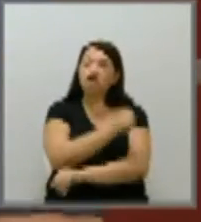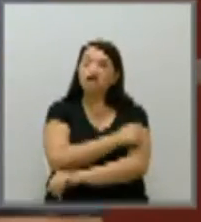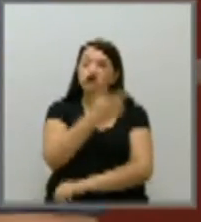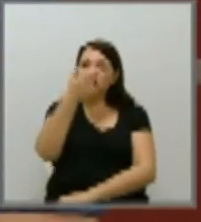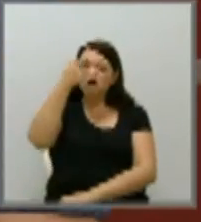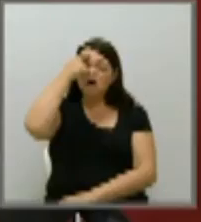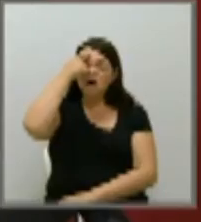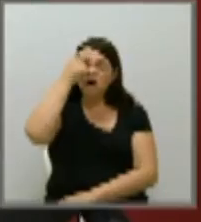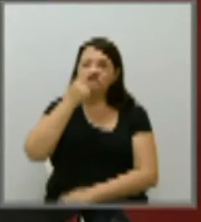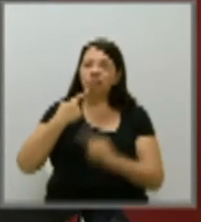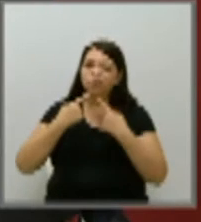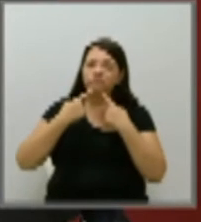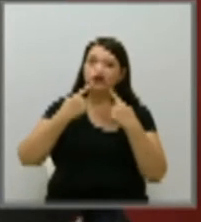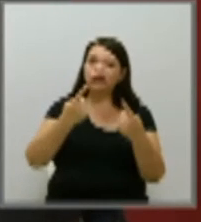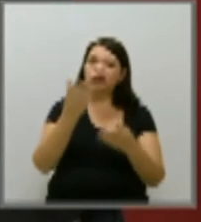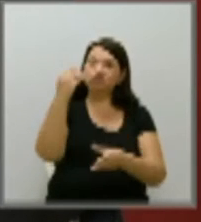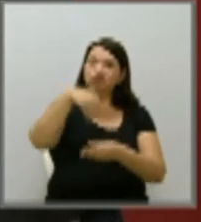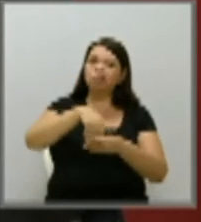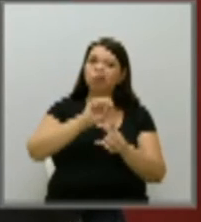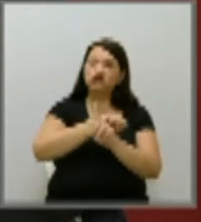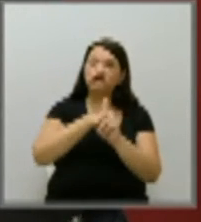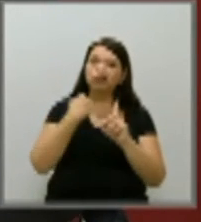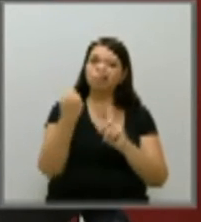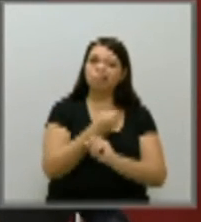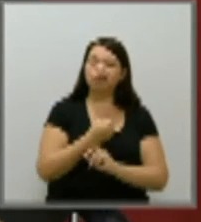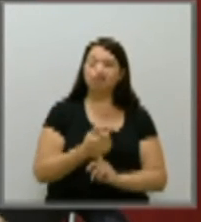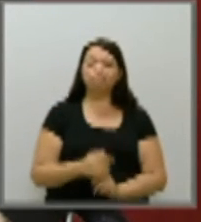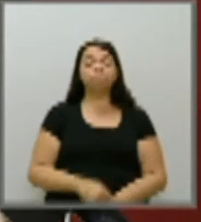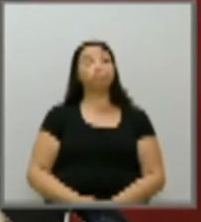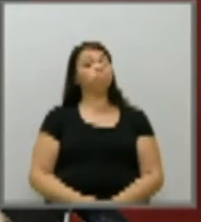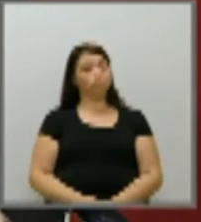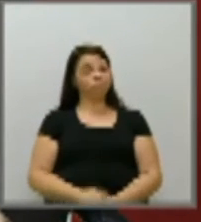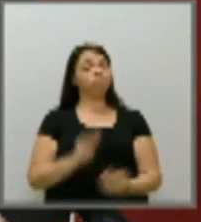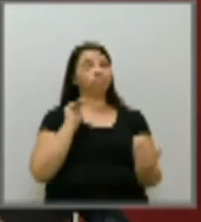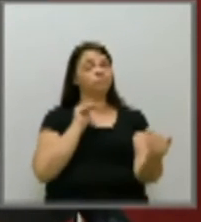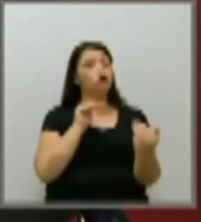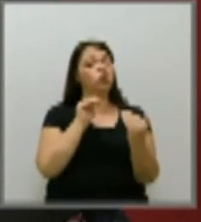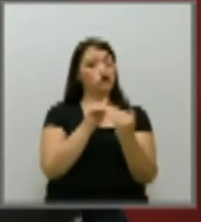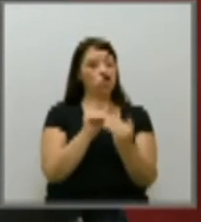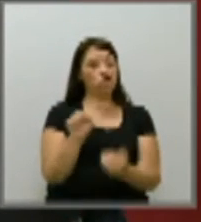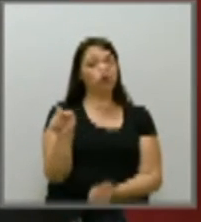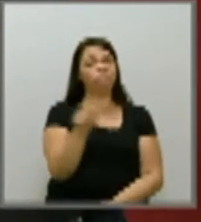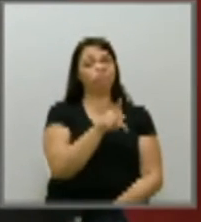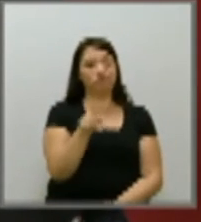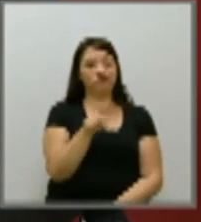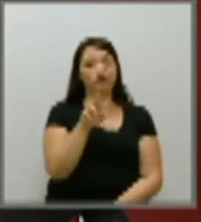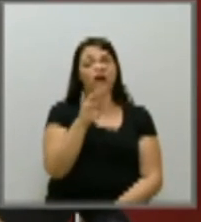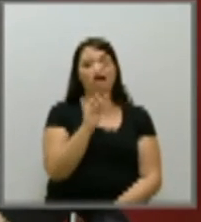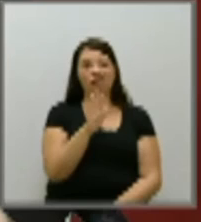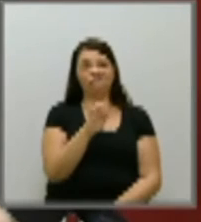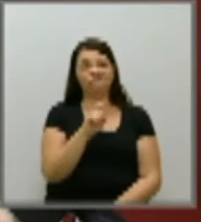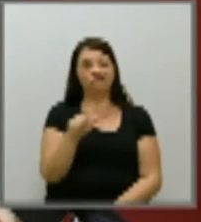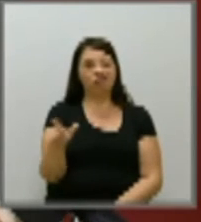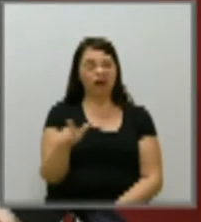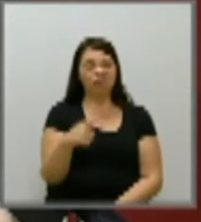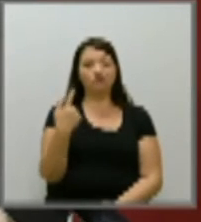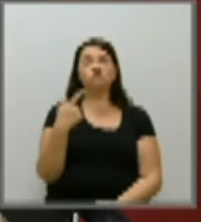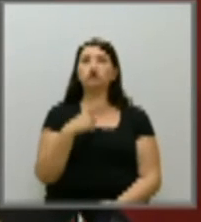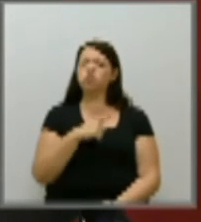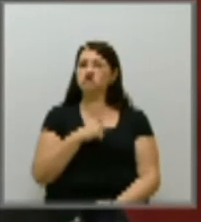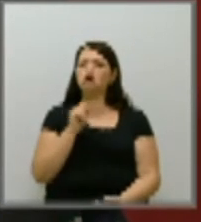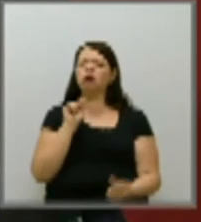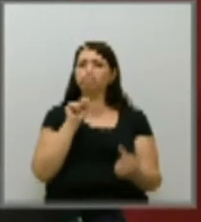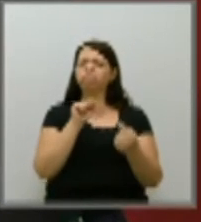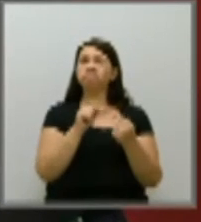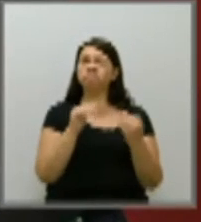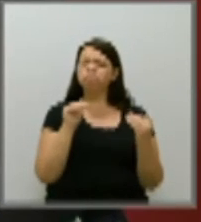na sociedade. Bem, eu concordo com o professor Rafael. Temos sintonia nesse